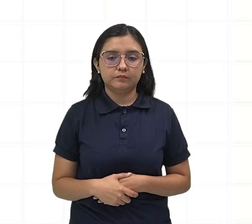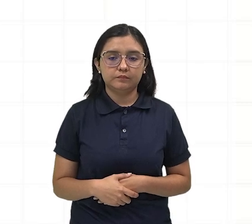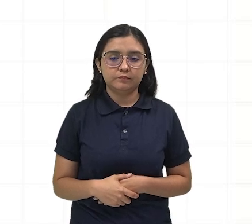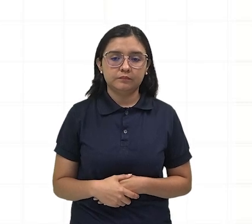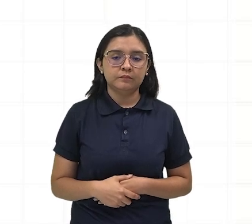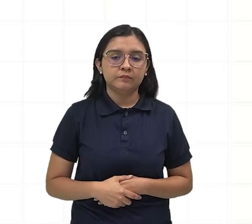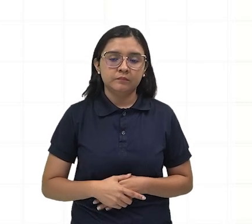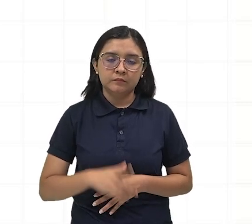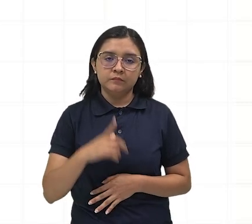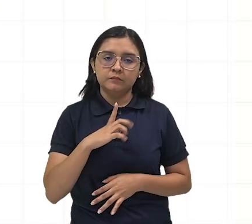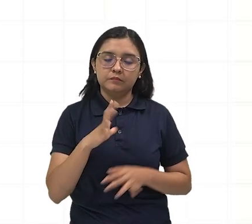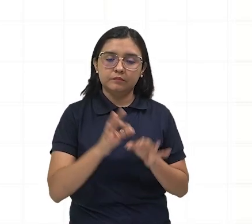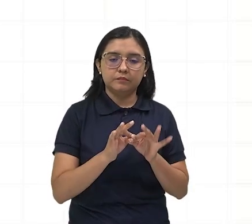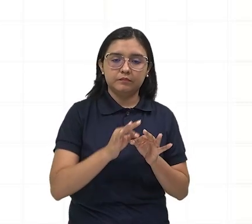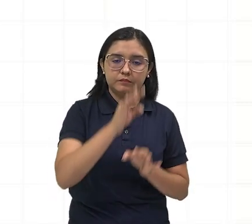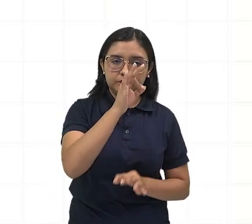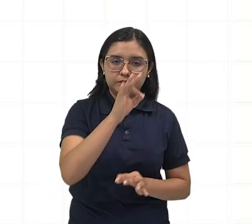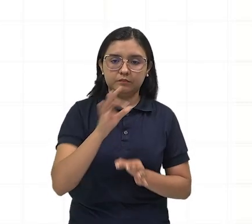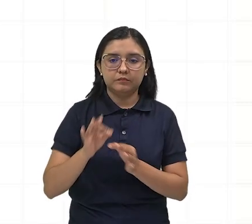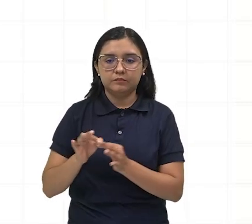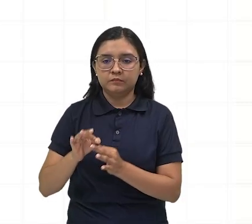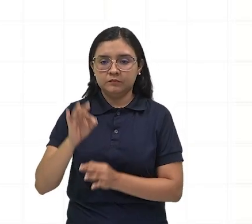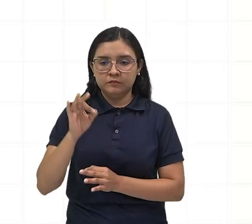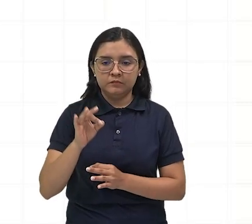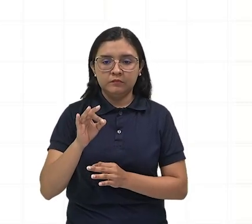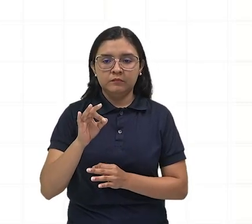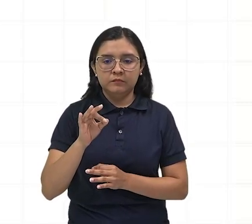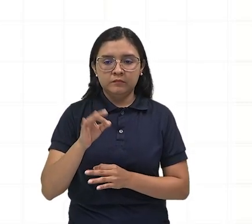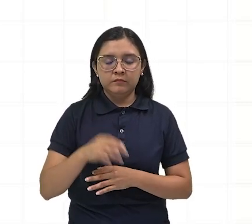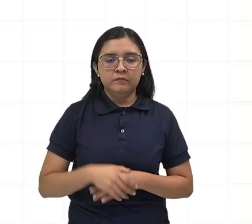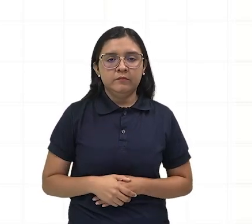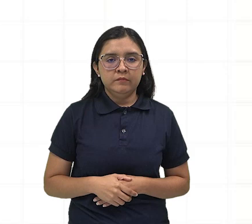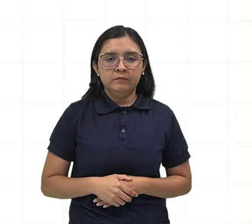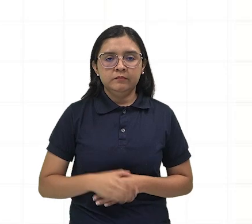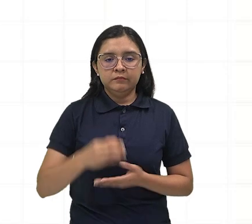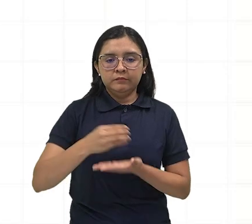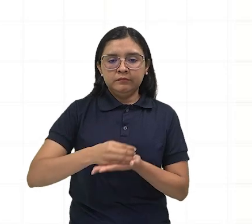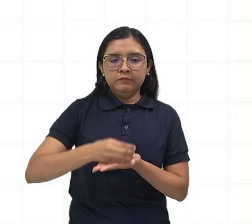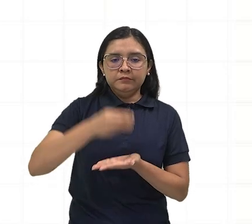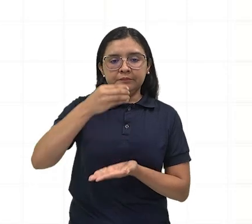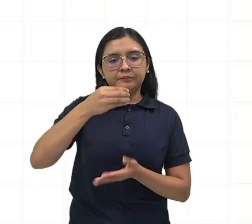segmentos paralelos, ó, que vão de uma extremidade à outra,